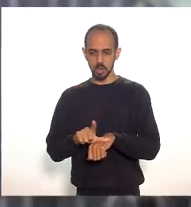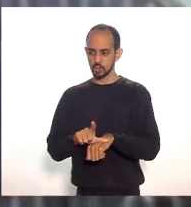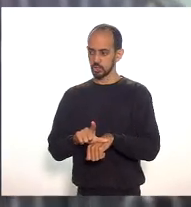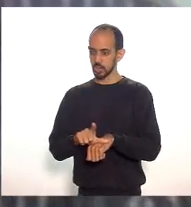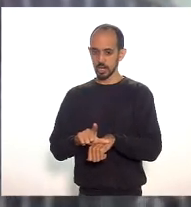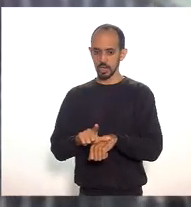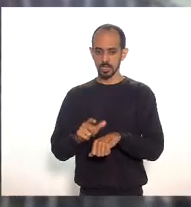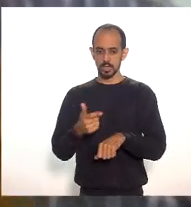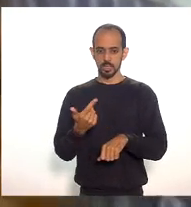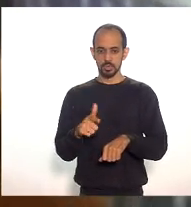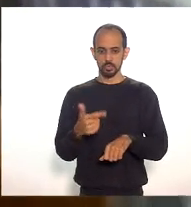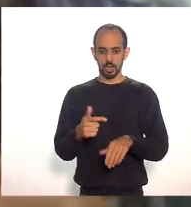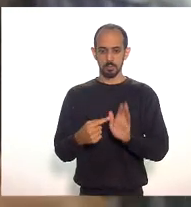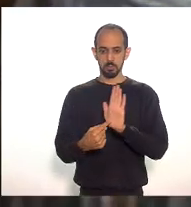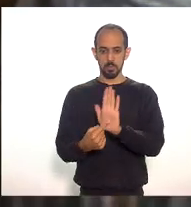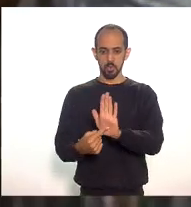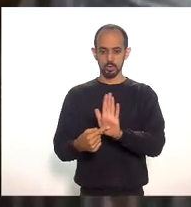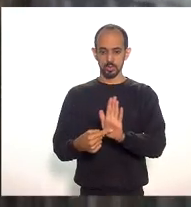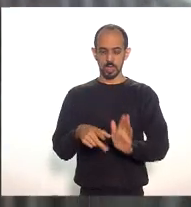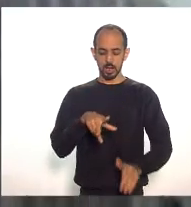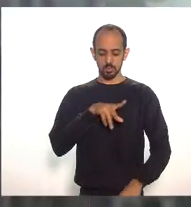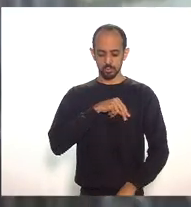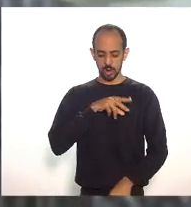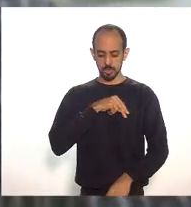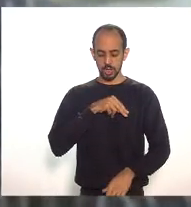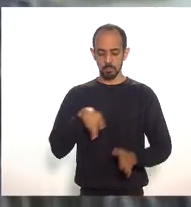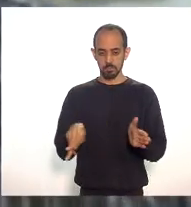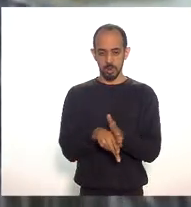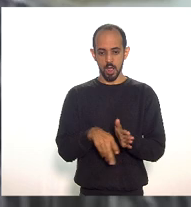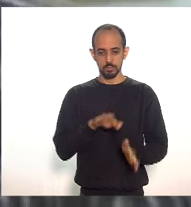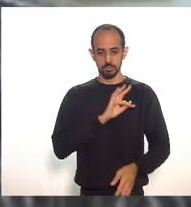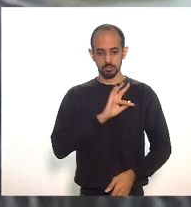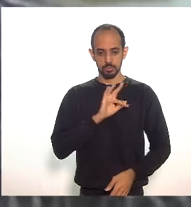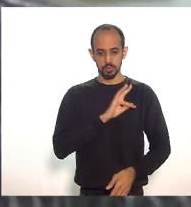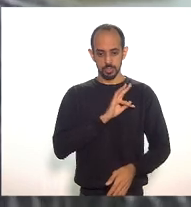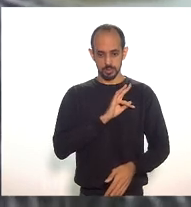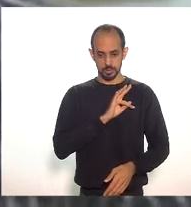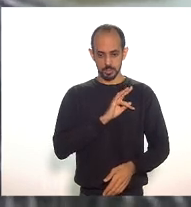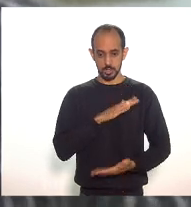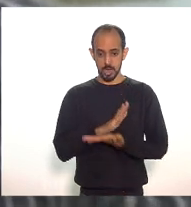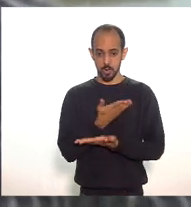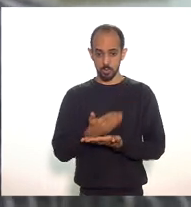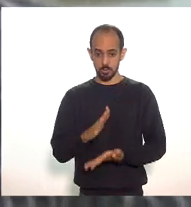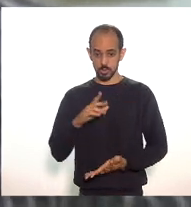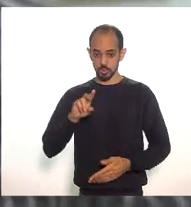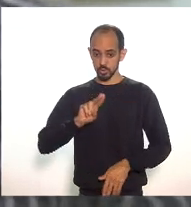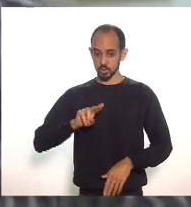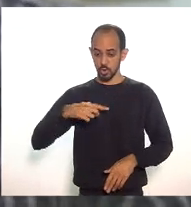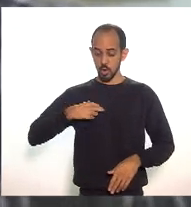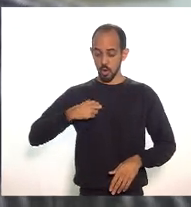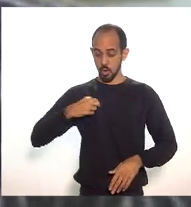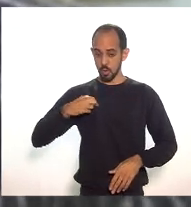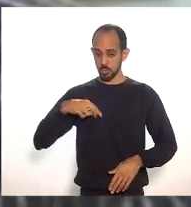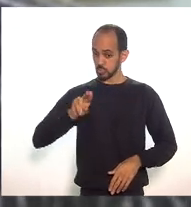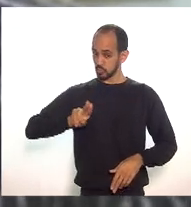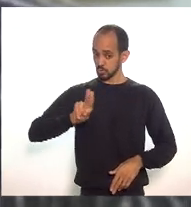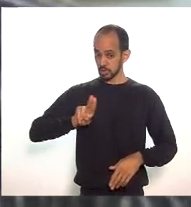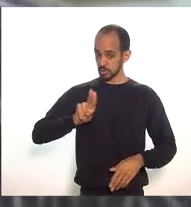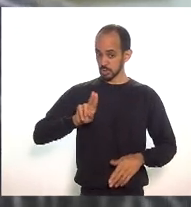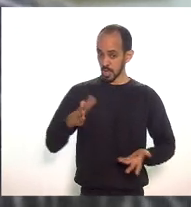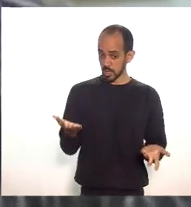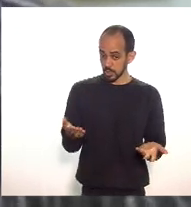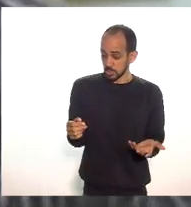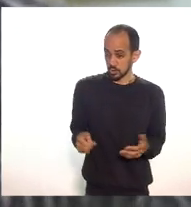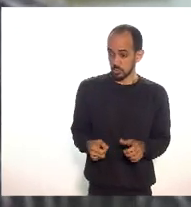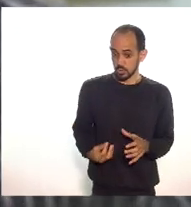sem apresentar Castilha de militar ter terminado sobre forte otimizado e com isto